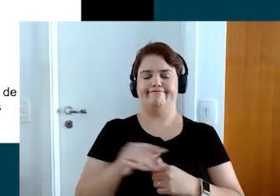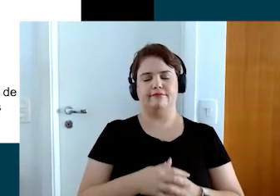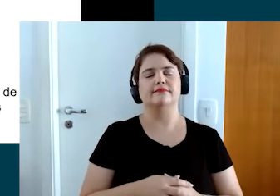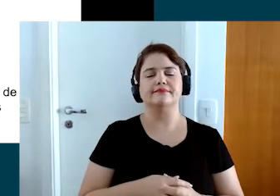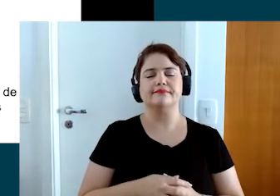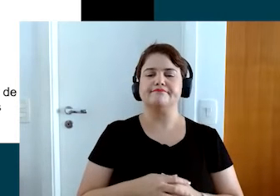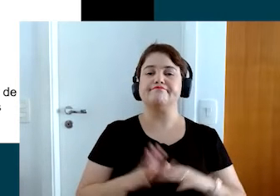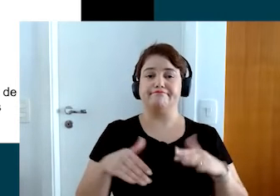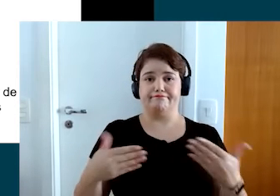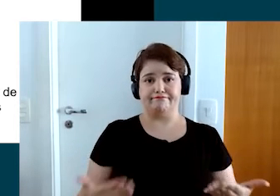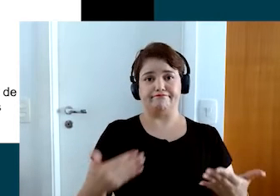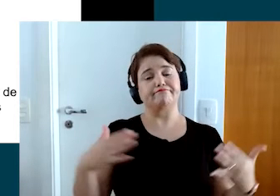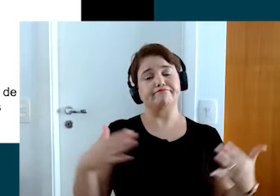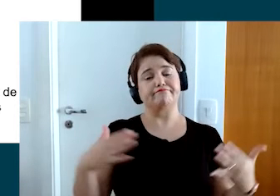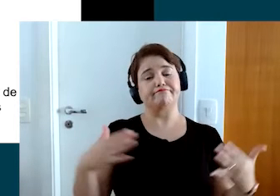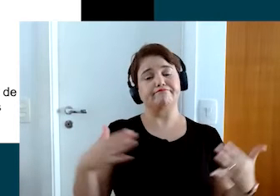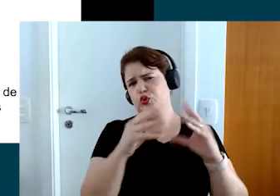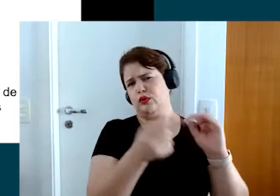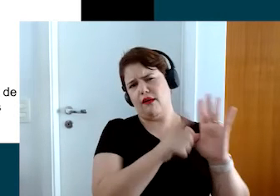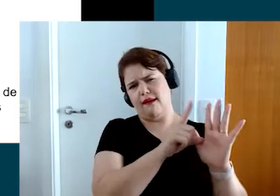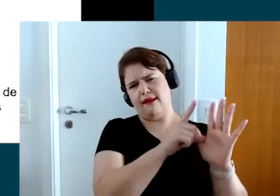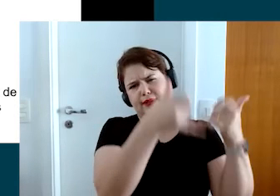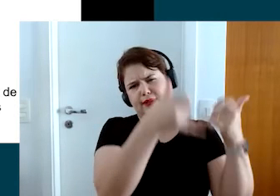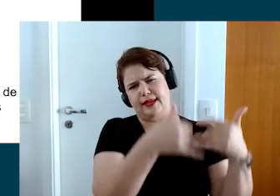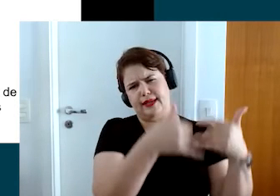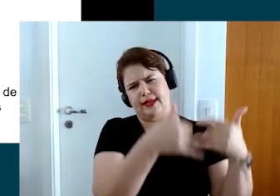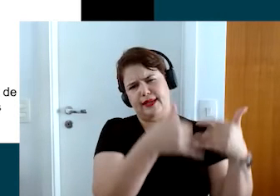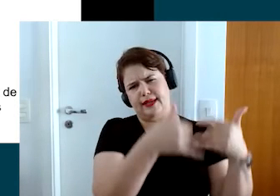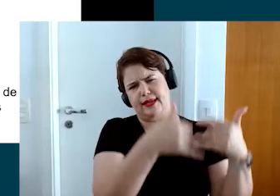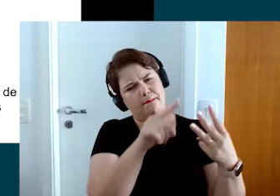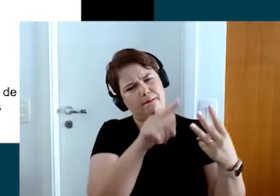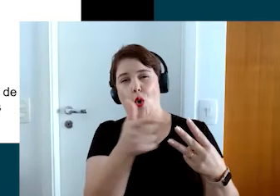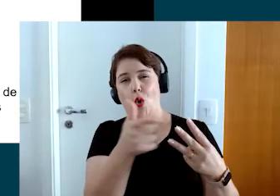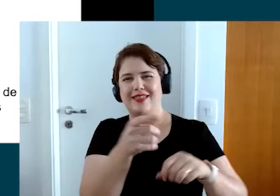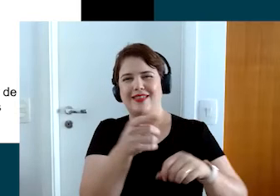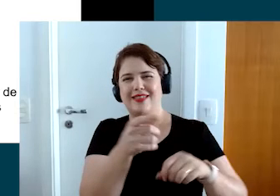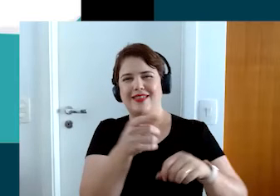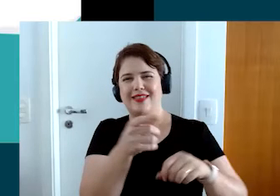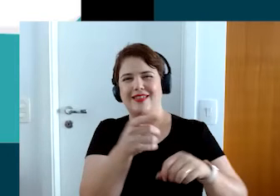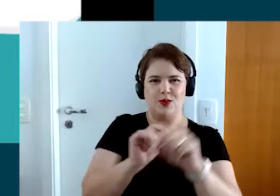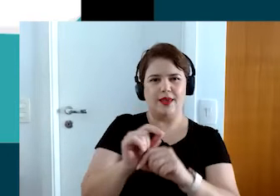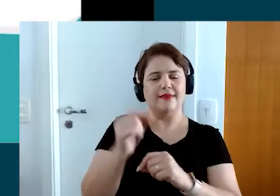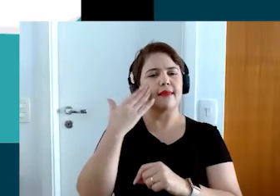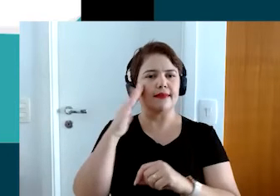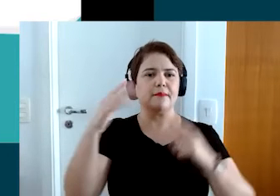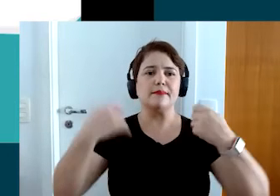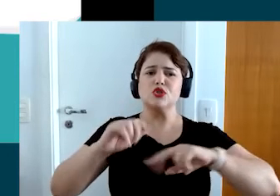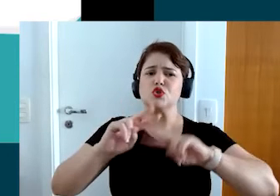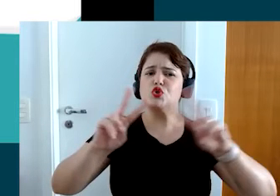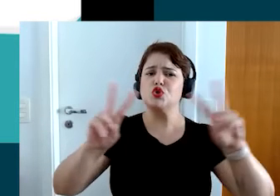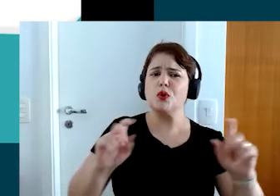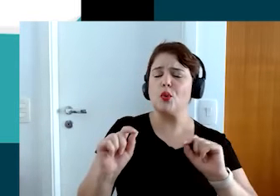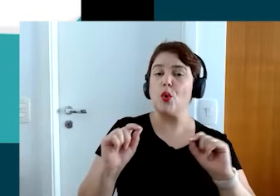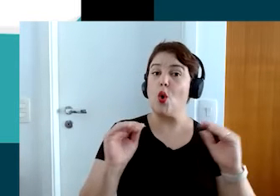Bom, alinhado aí a todo esse entendimento de mercado e mundo, uma outra dica é a gente entender também a concorrência, né? É muito importante a